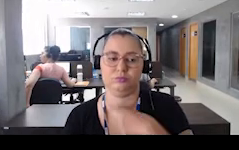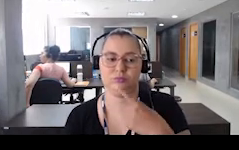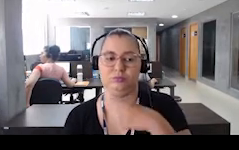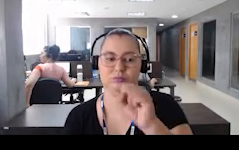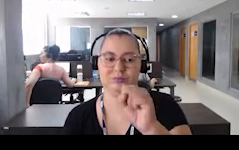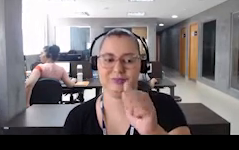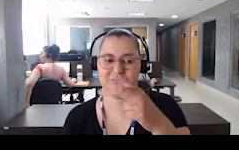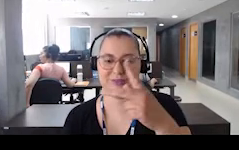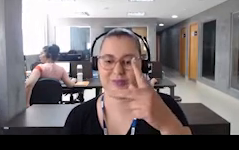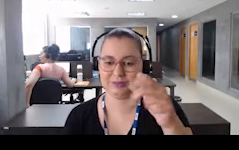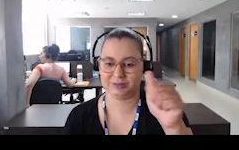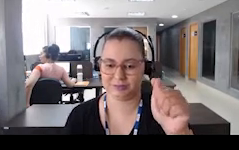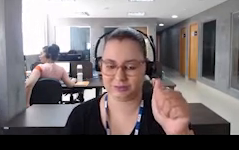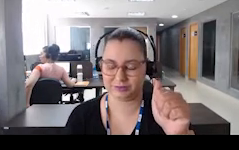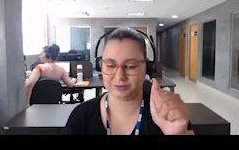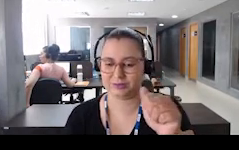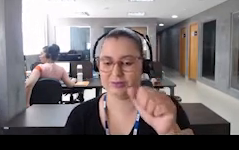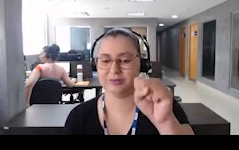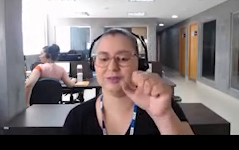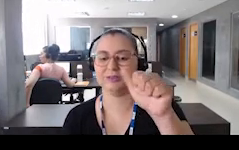Então, aqui a SAP 2 pede para você colocar,